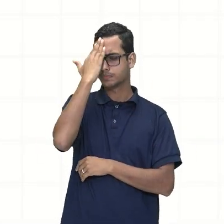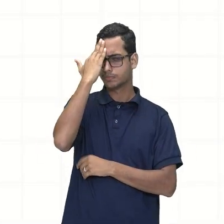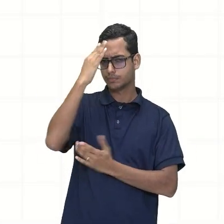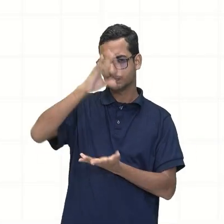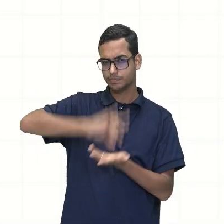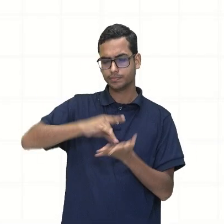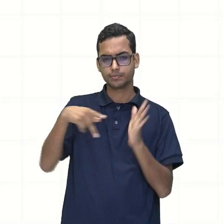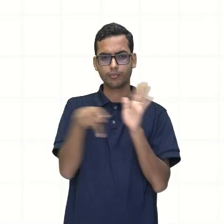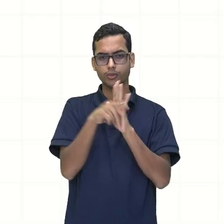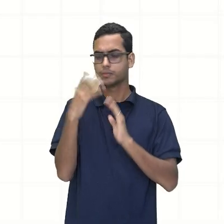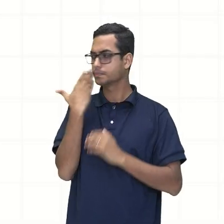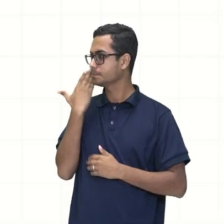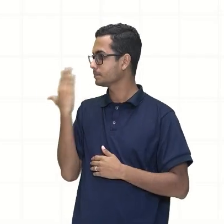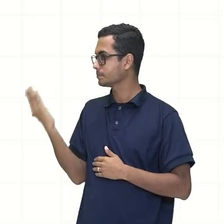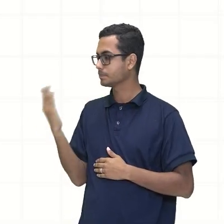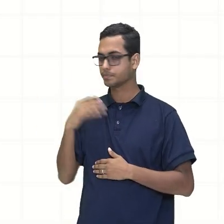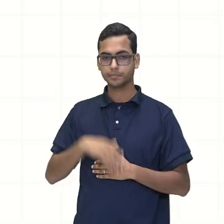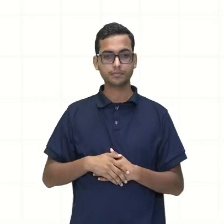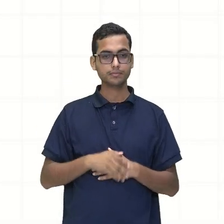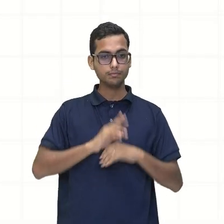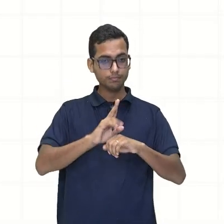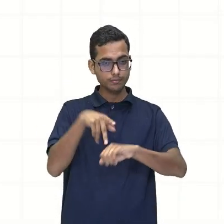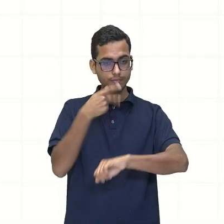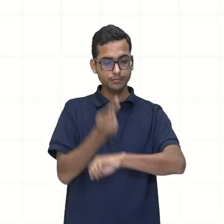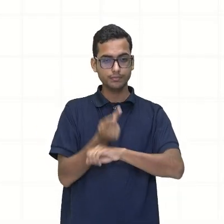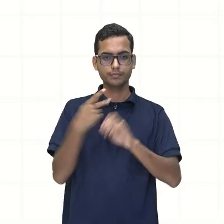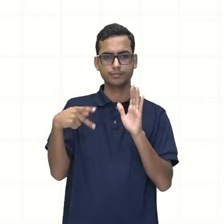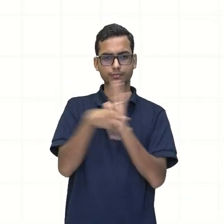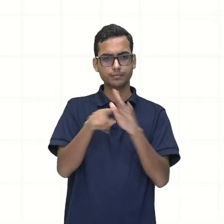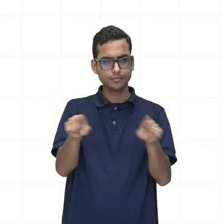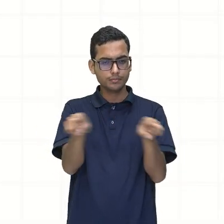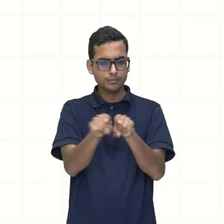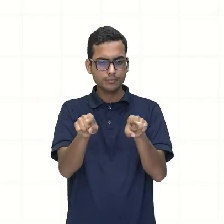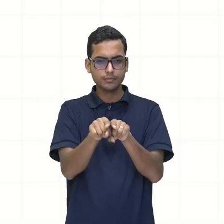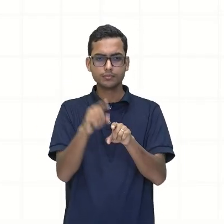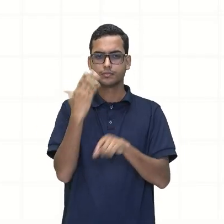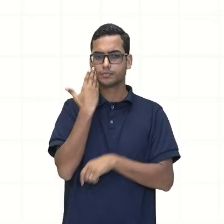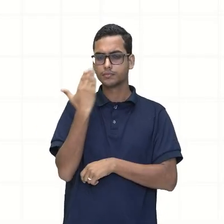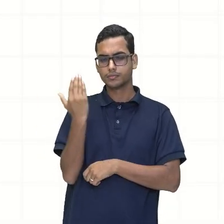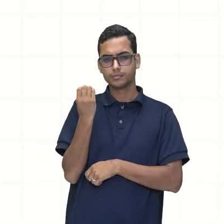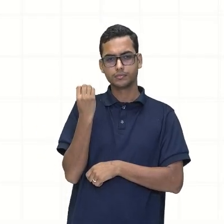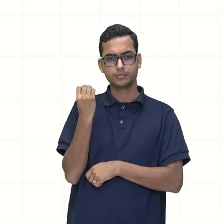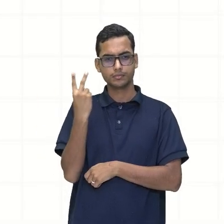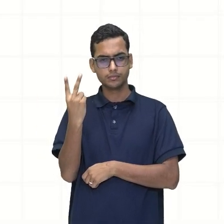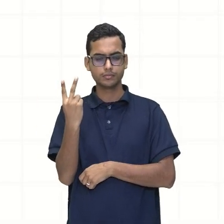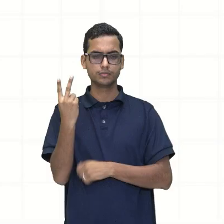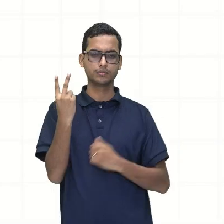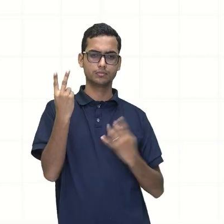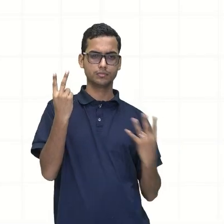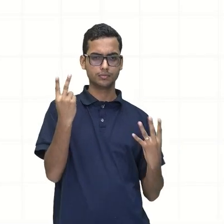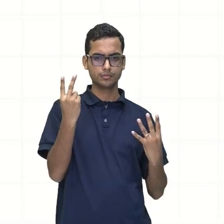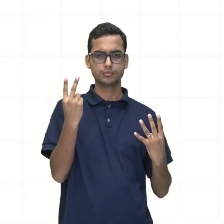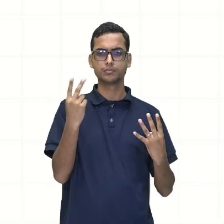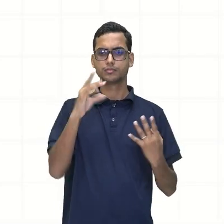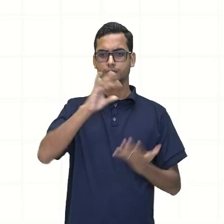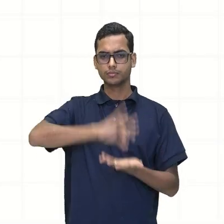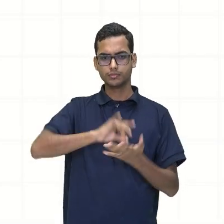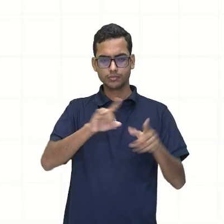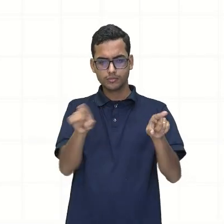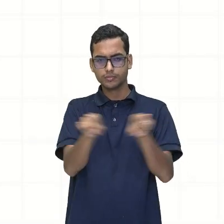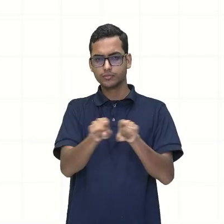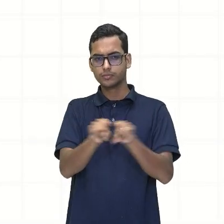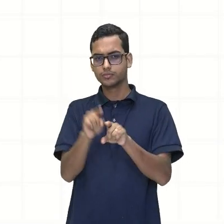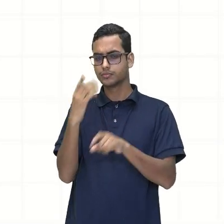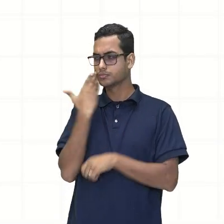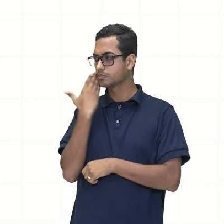E aí, então, a gente multiplica agora os outros dois números que estavam faltando. O 2 pelo